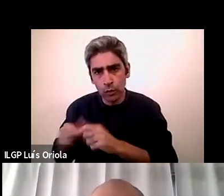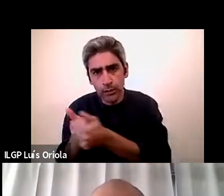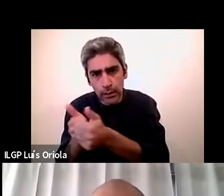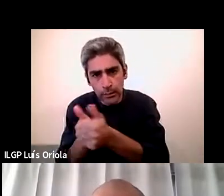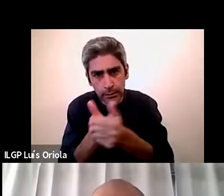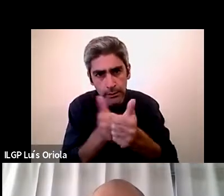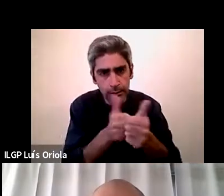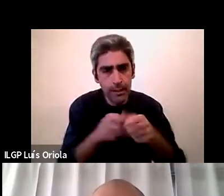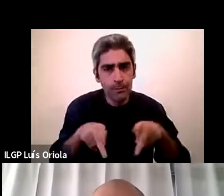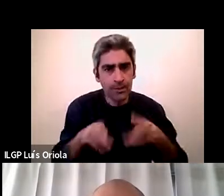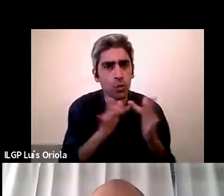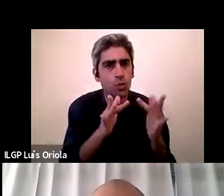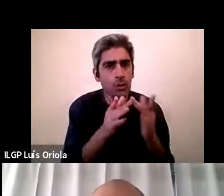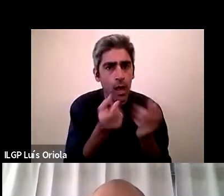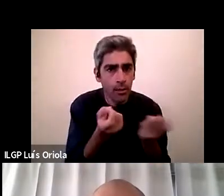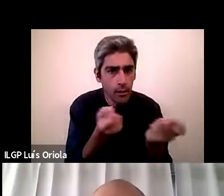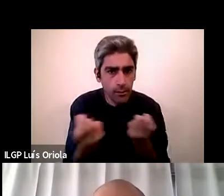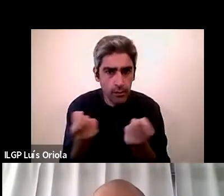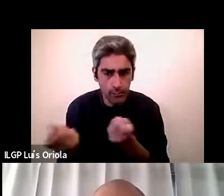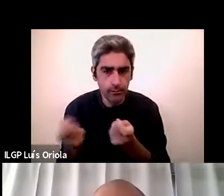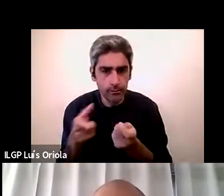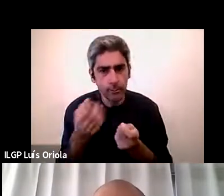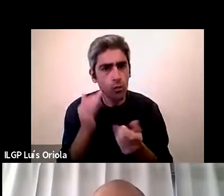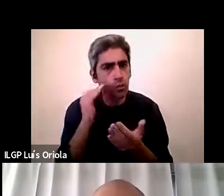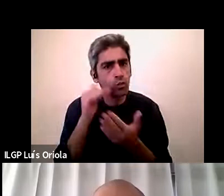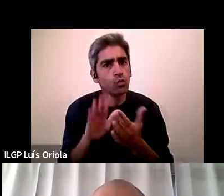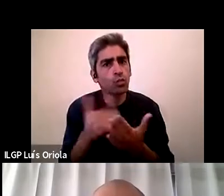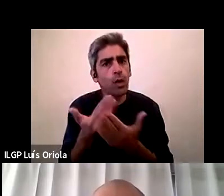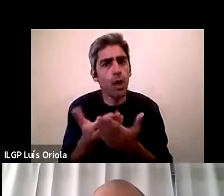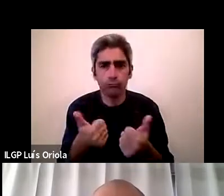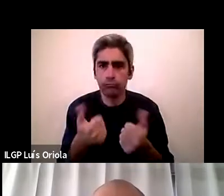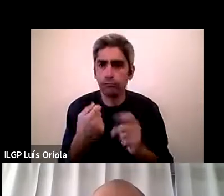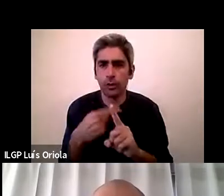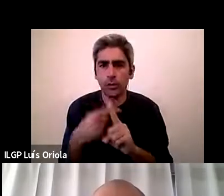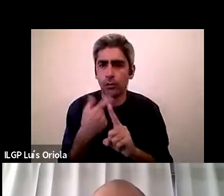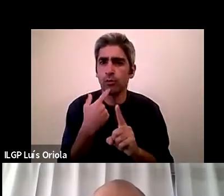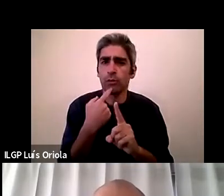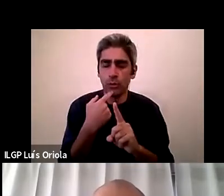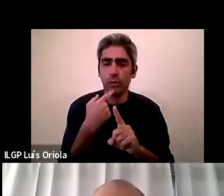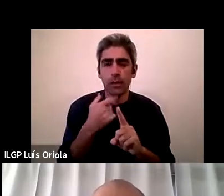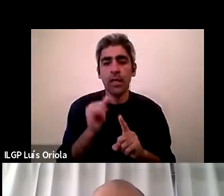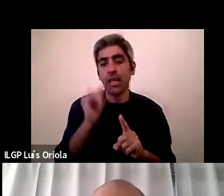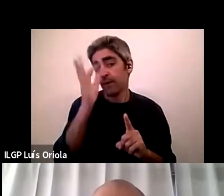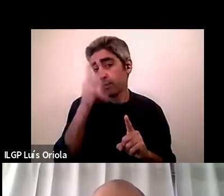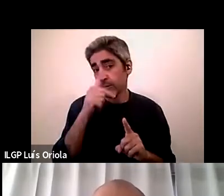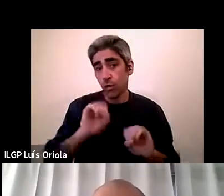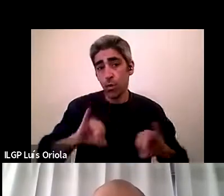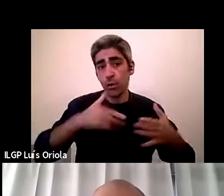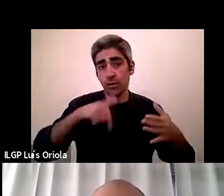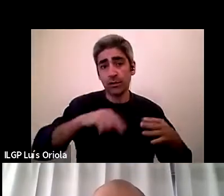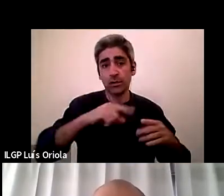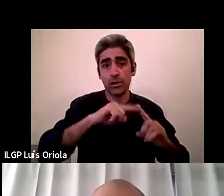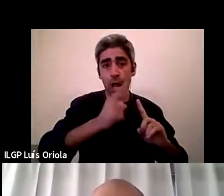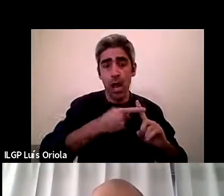que são metodologias de contacto e que têm resultado muito bem. Ora, infelizmente, no início deste ano, em fevereiro ou